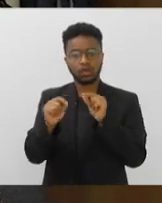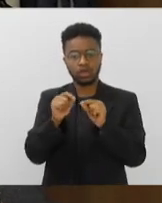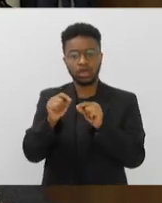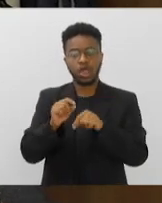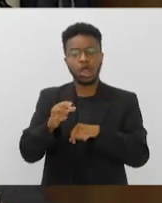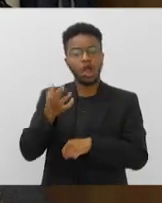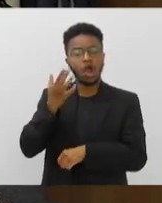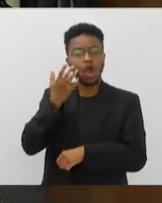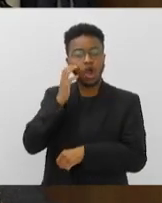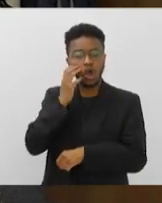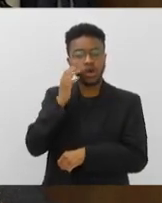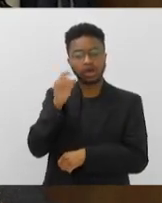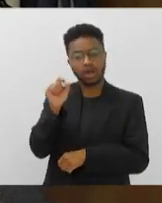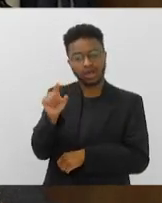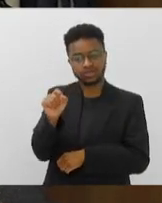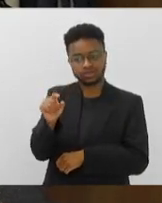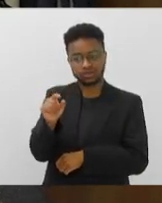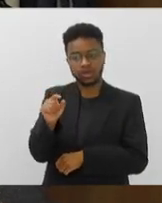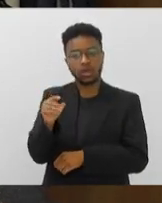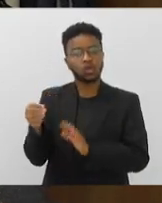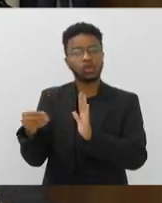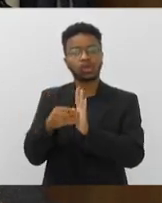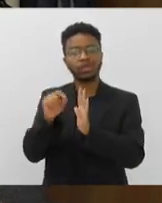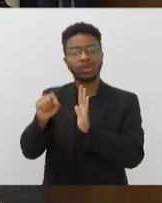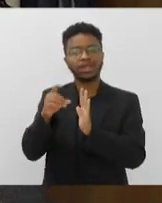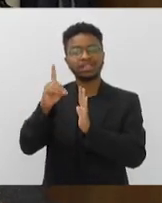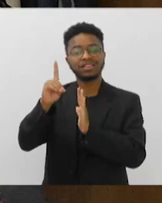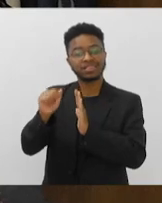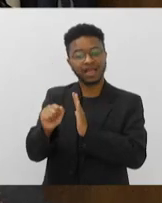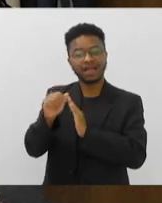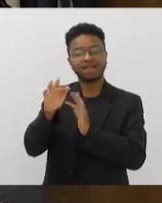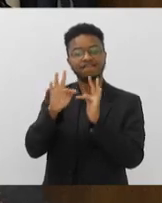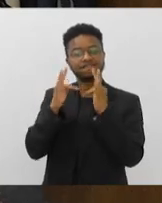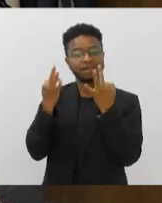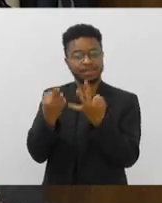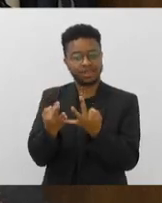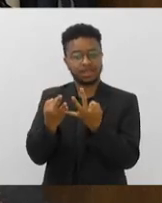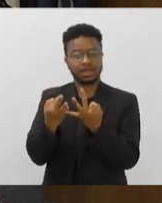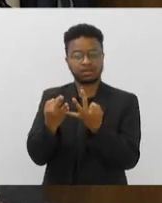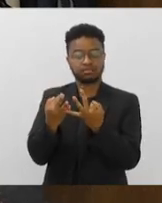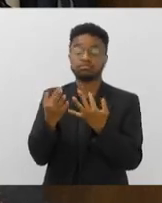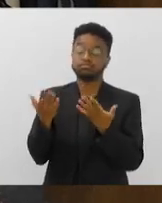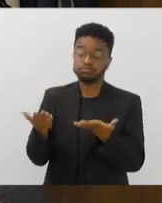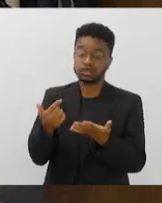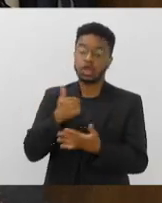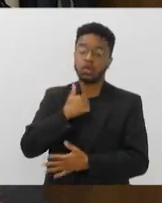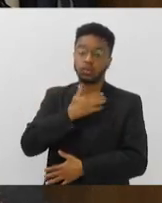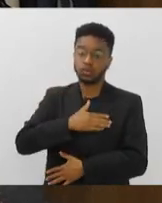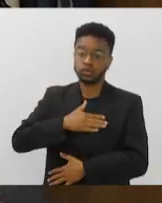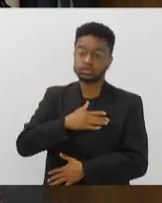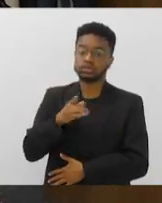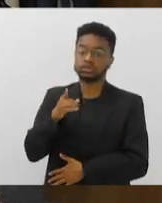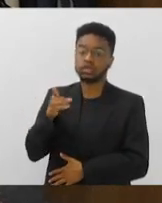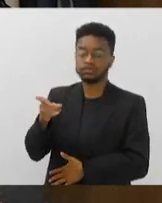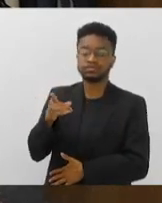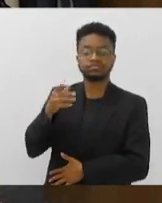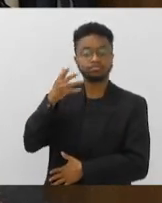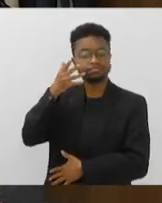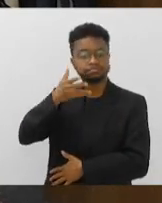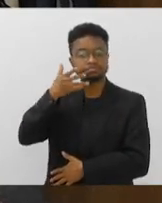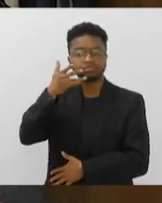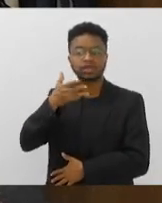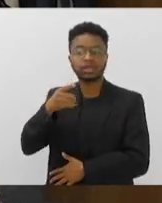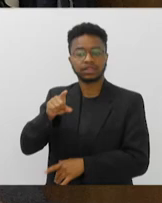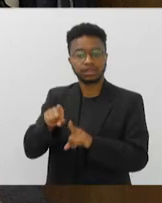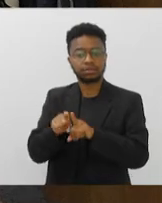azul e era da família então gostei de ouvir a sua fala né Fico feliz de saber dessa disponibilidade dos outros